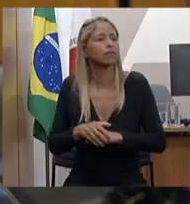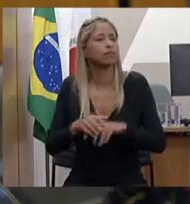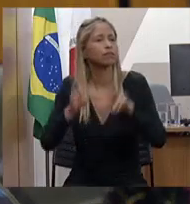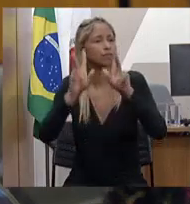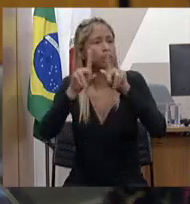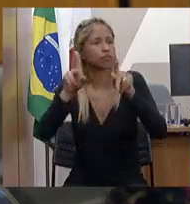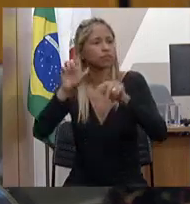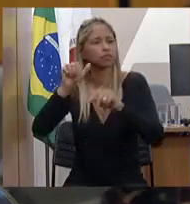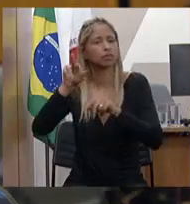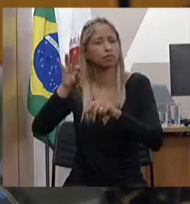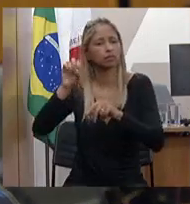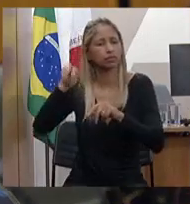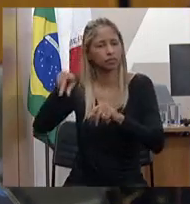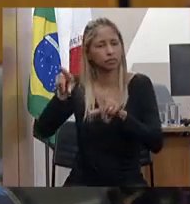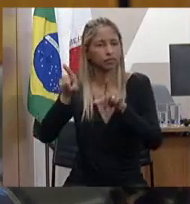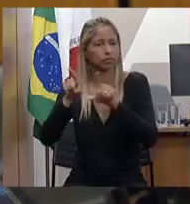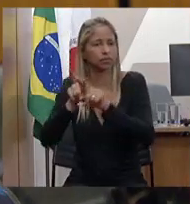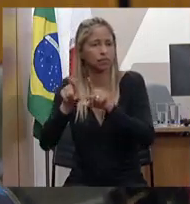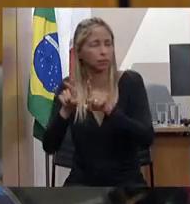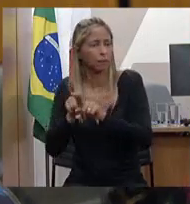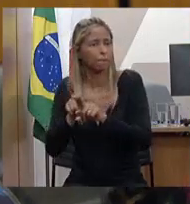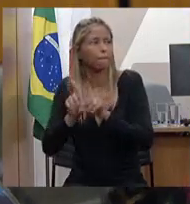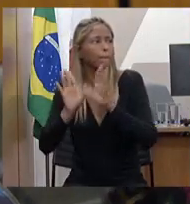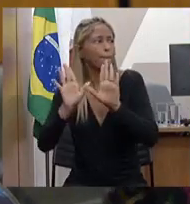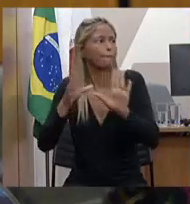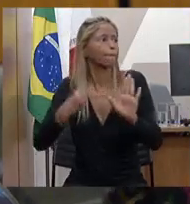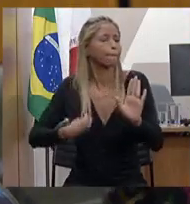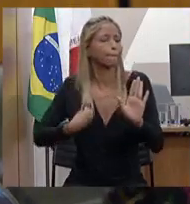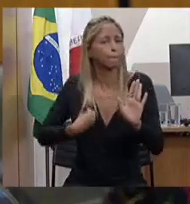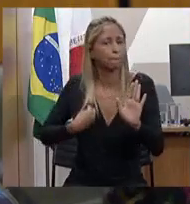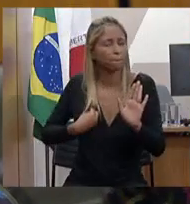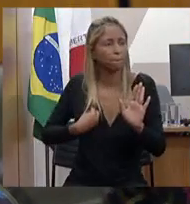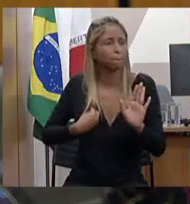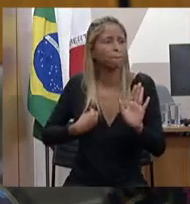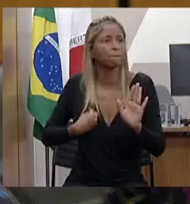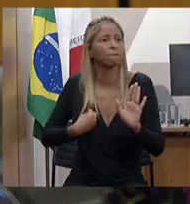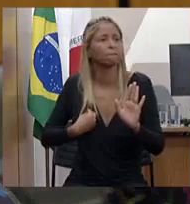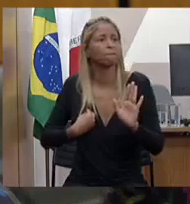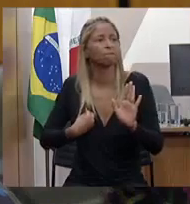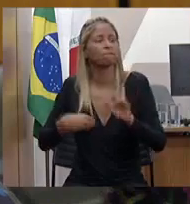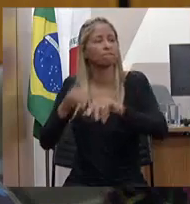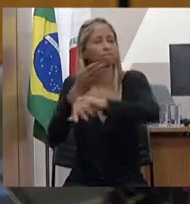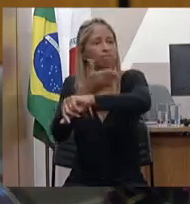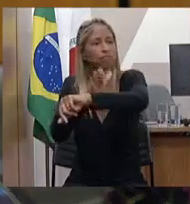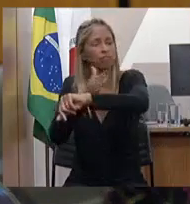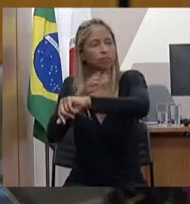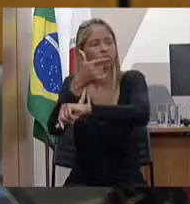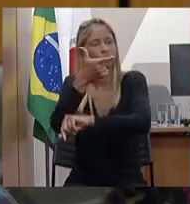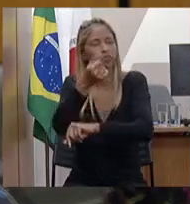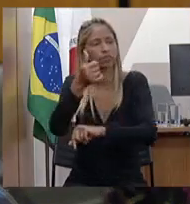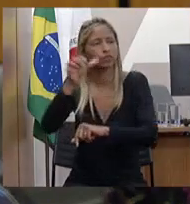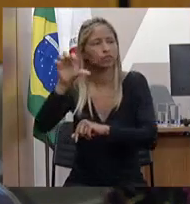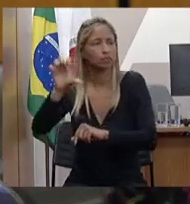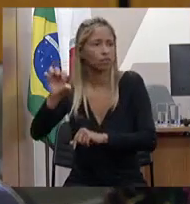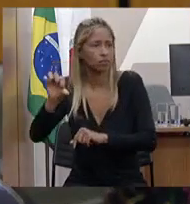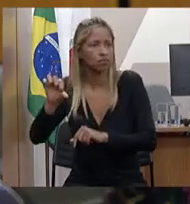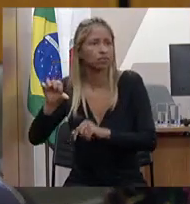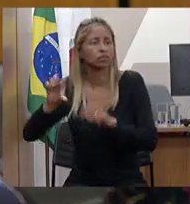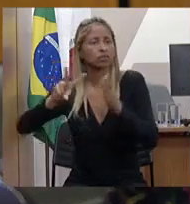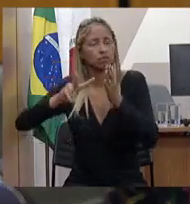professor Airton também e estive lá no sindireto fui estagiária 2019 no